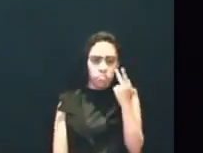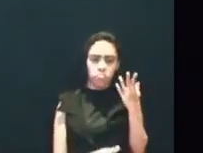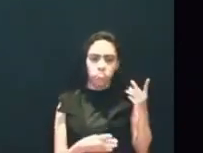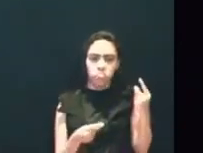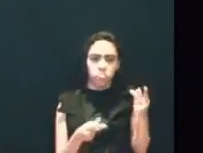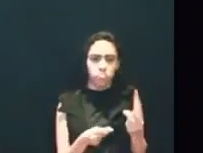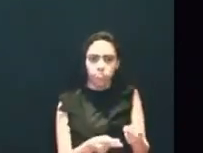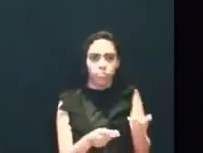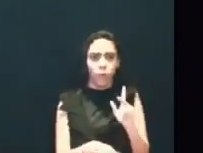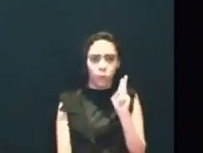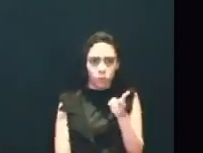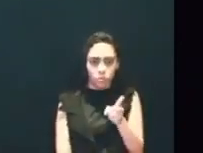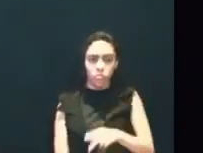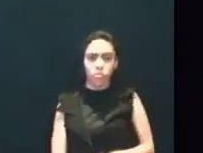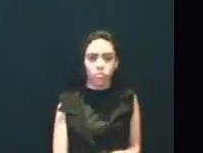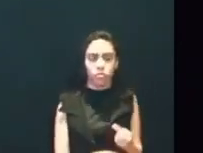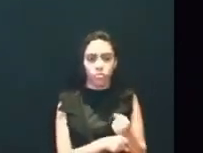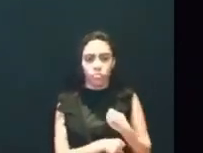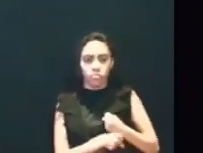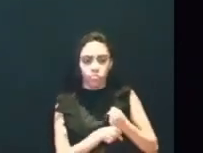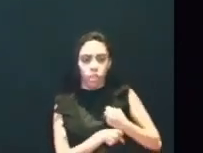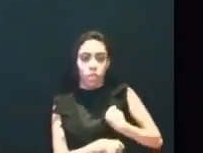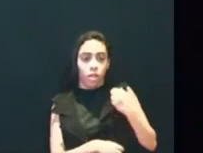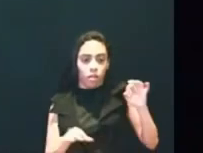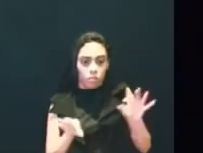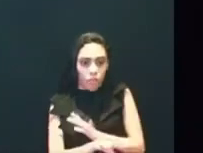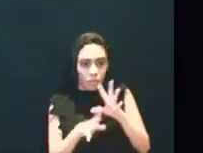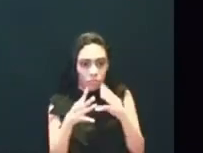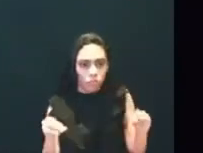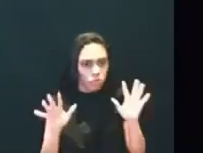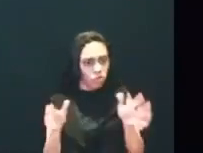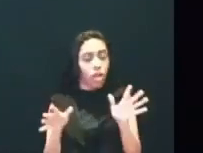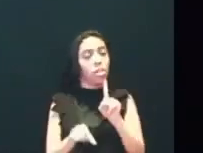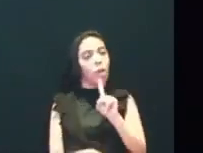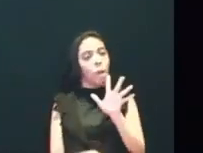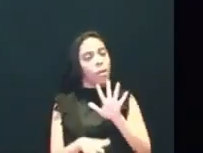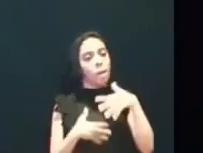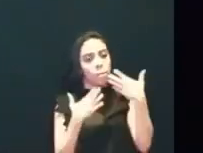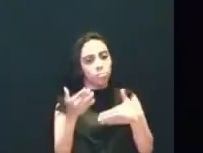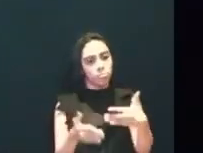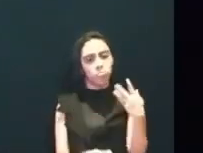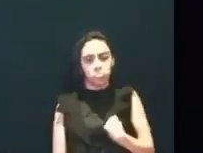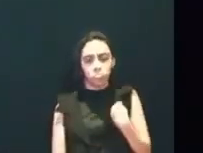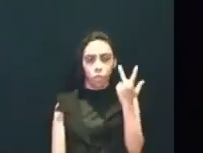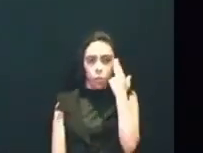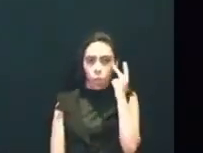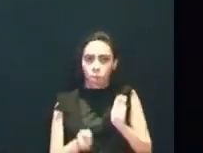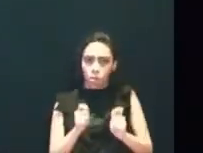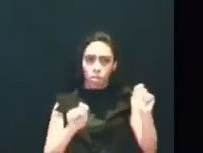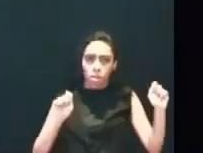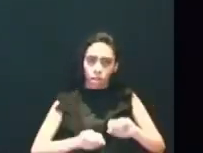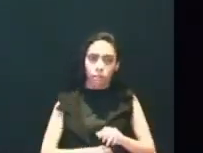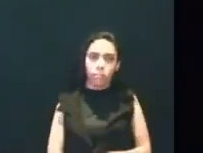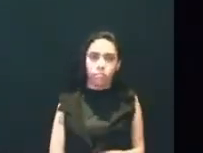durante anos. Então, a gente não vai falar que ele está curado, mas a remissão está perfeitamente controlada.